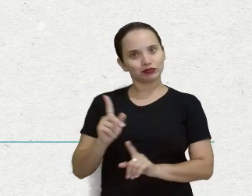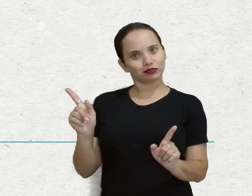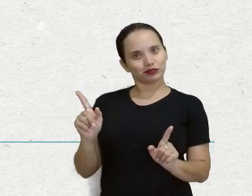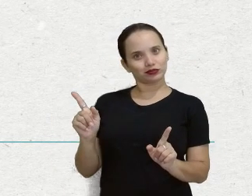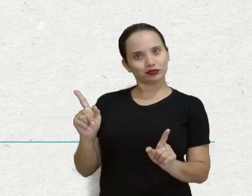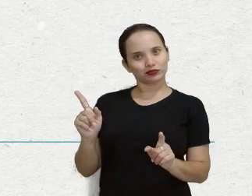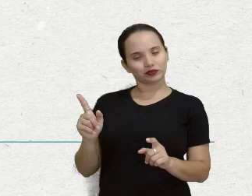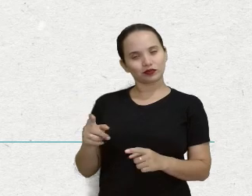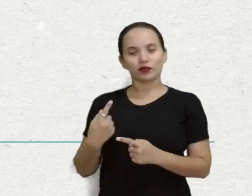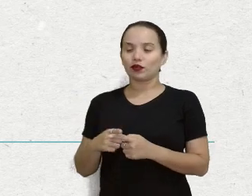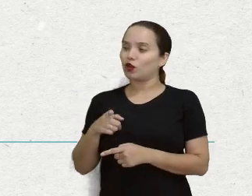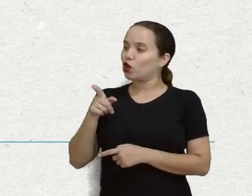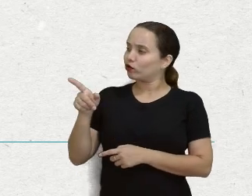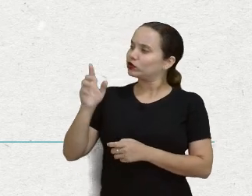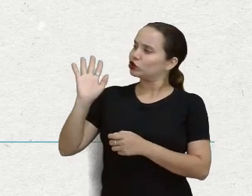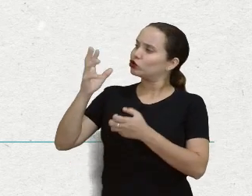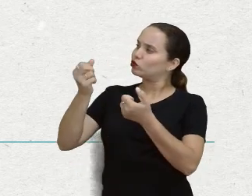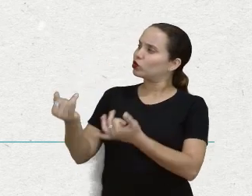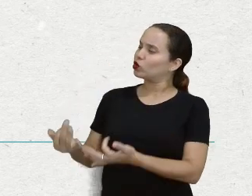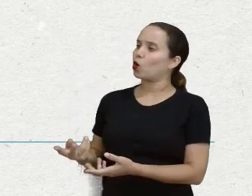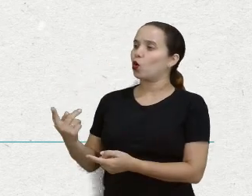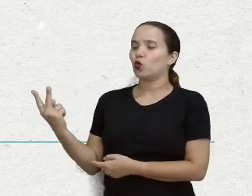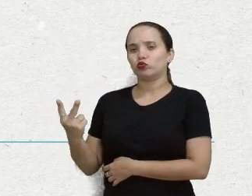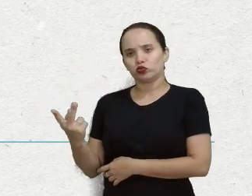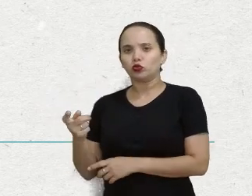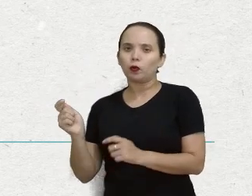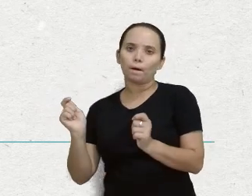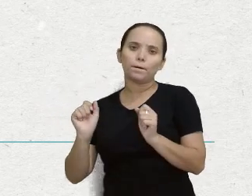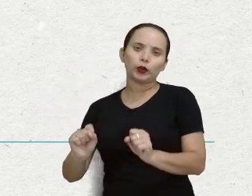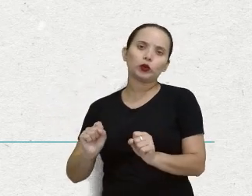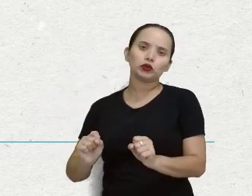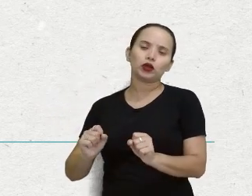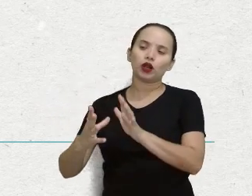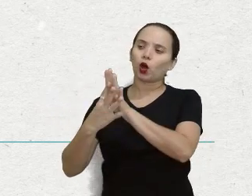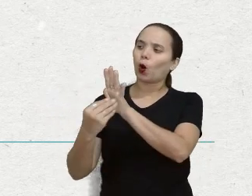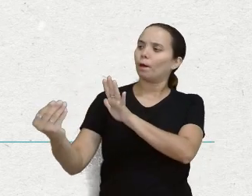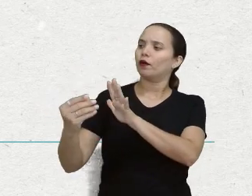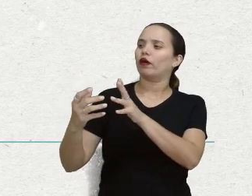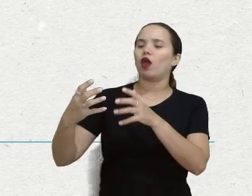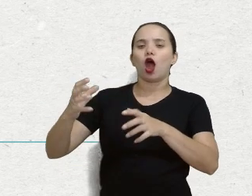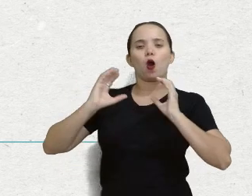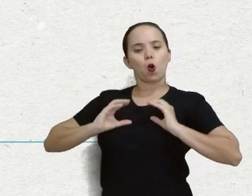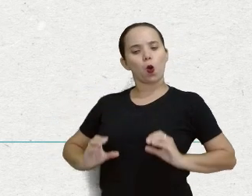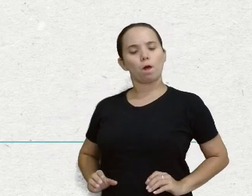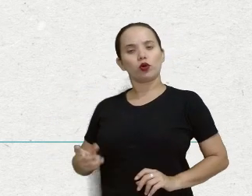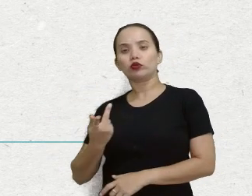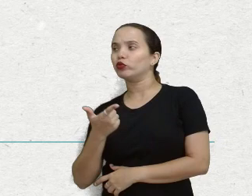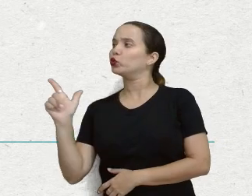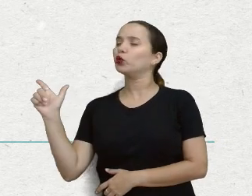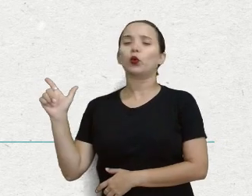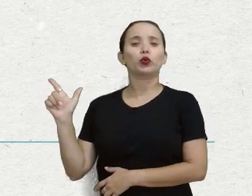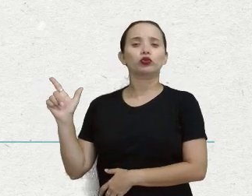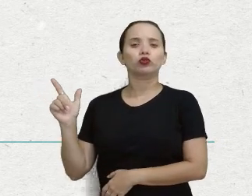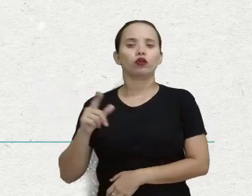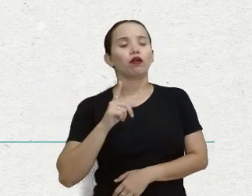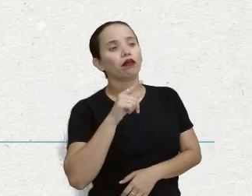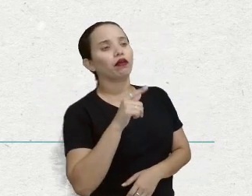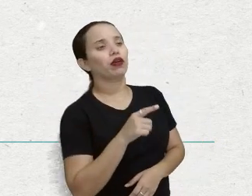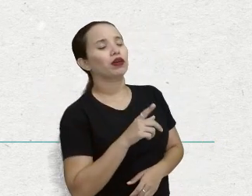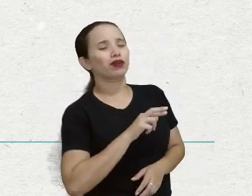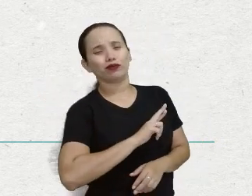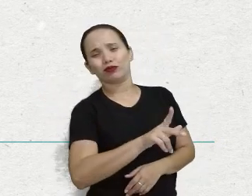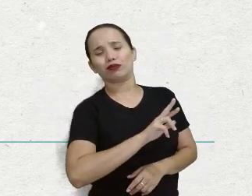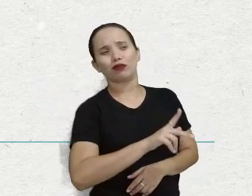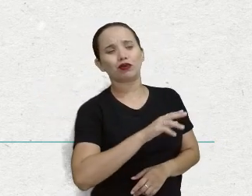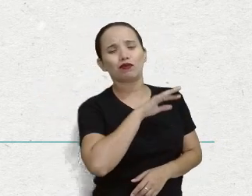mesma falou, né, Yolanda? Eles poderiam reproduzir o que eles viram e que não foi bacana e que no fim das contas não